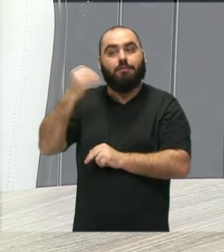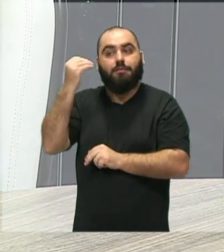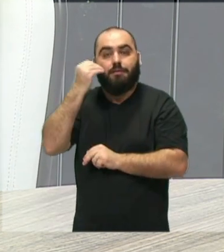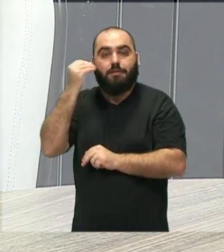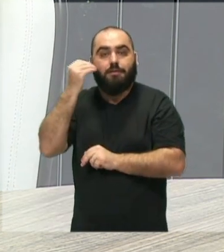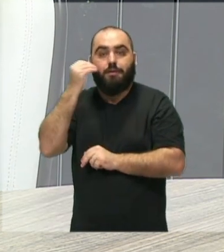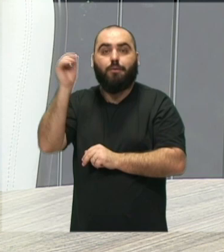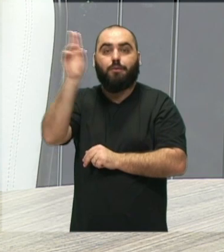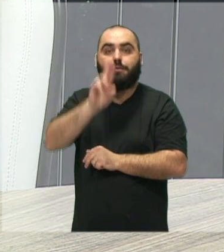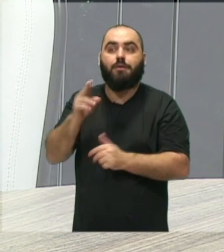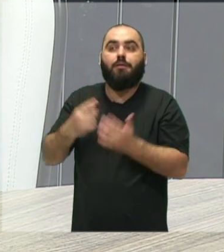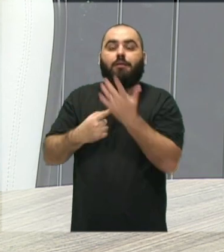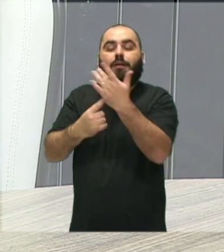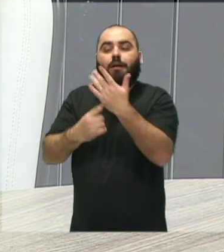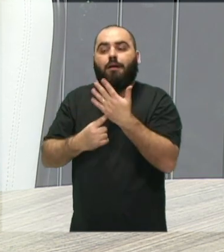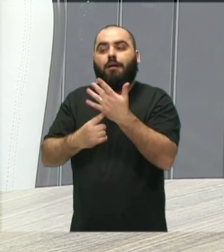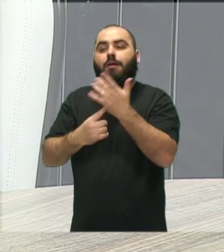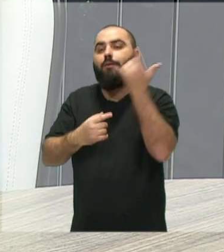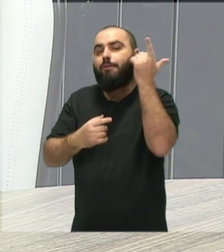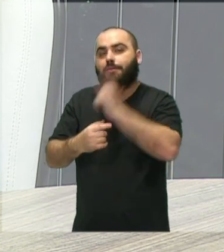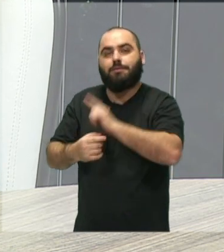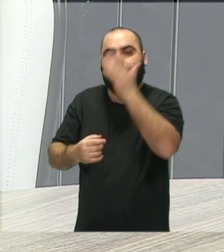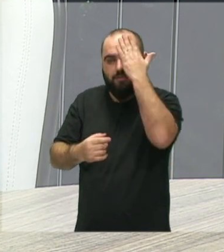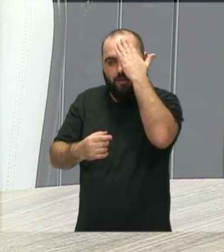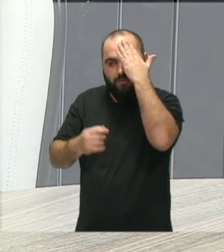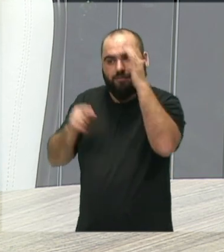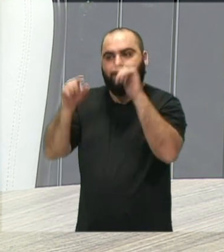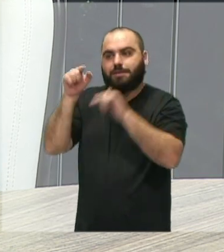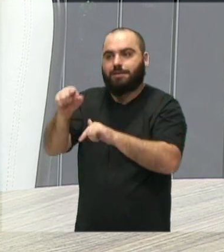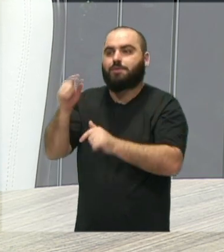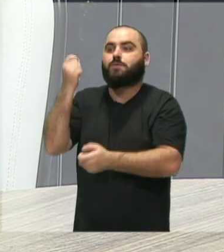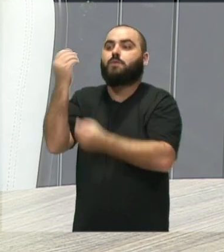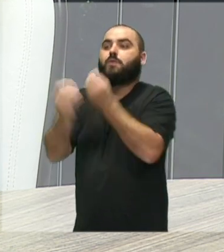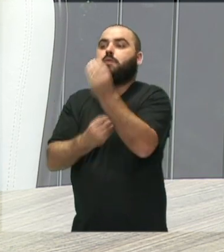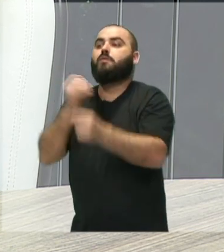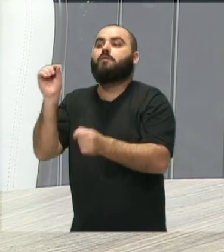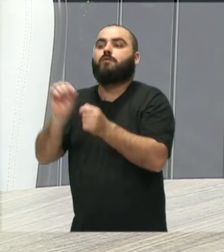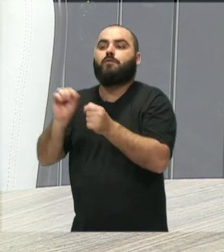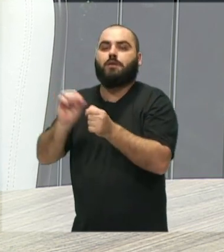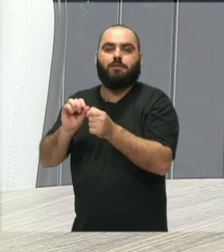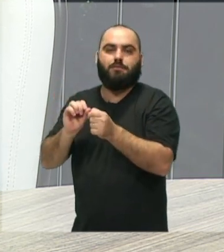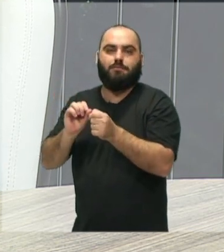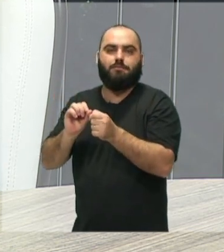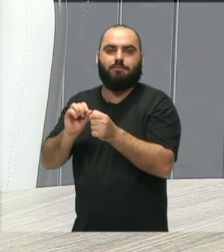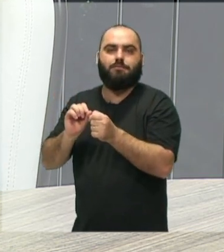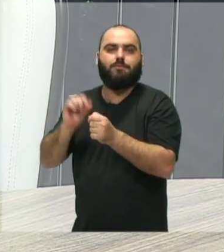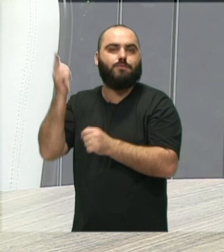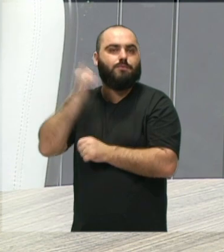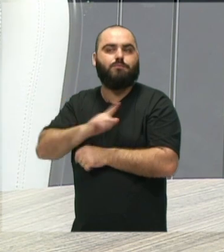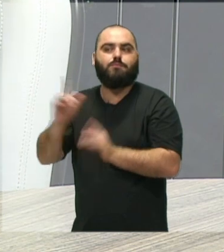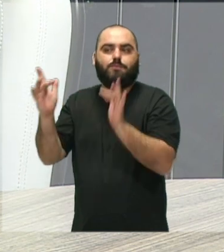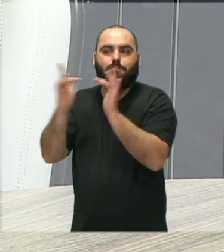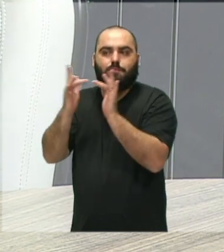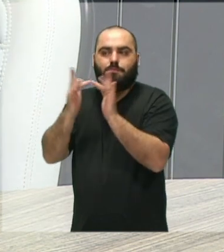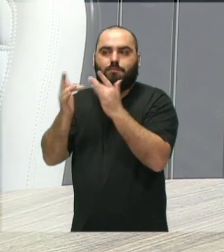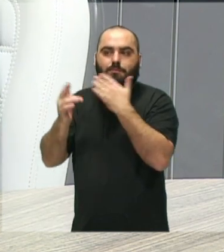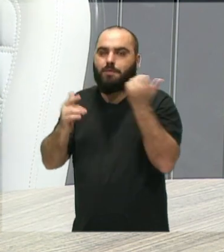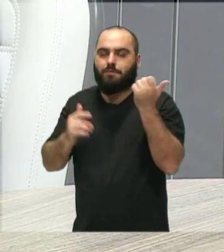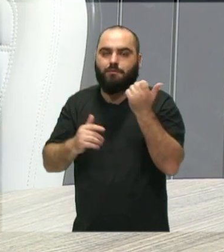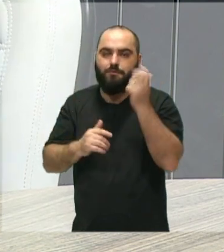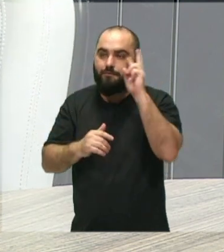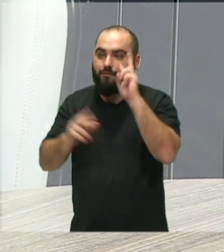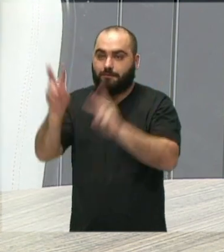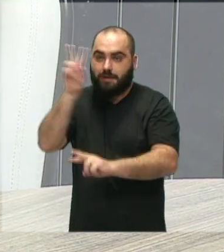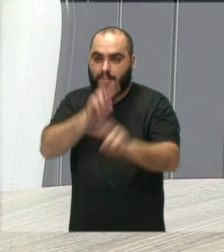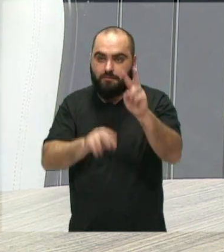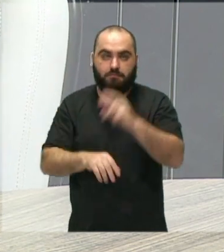usar a tecnologia para trazer também essa questão imaterial, sabe? Sim. Fazer essa ligação ali também para ficar mais visual. E fica bem